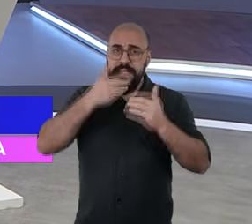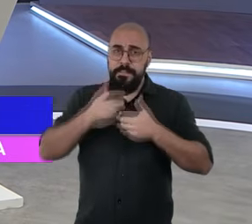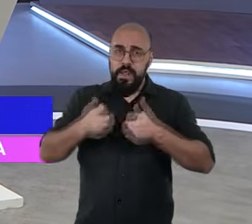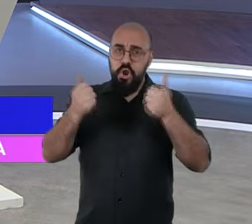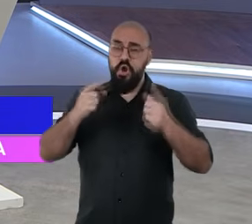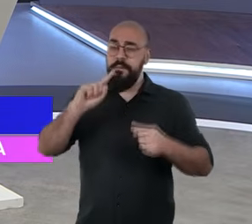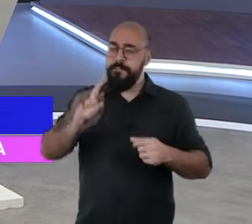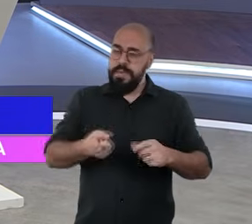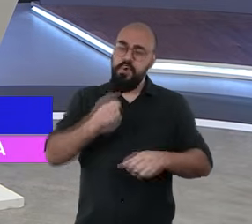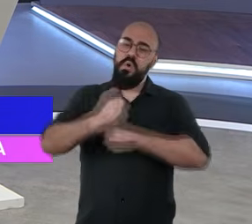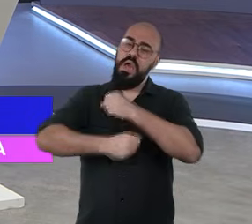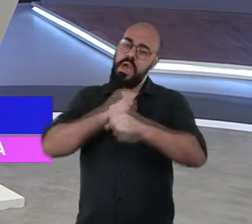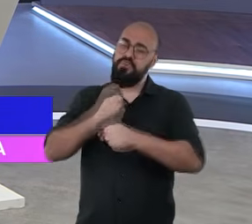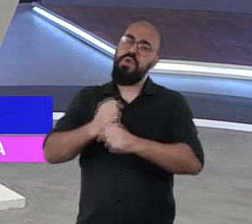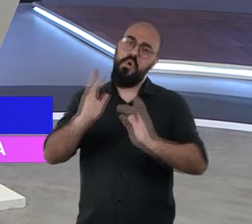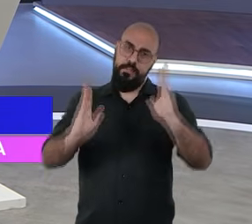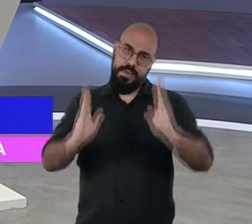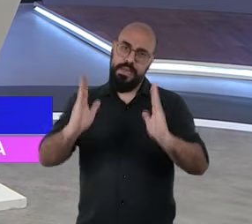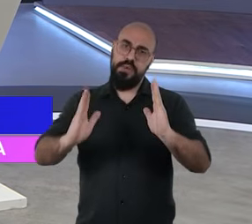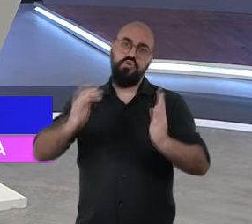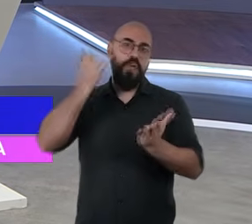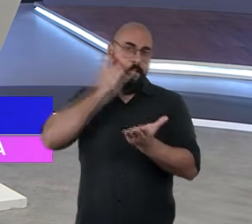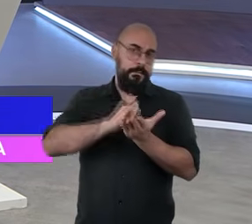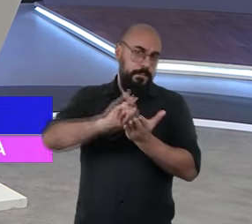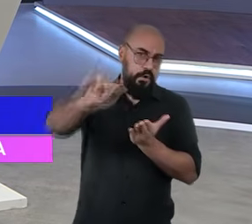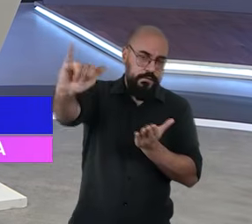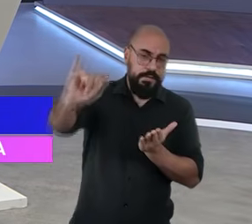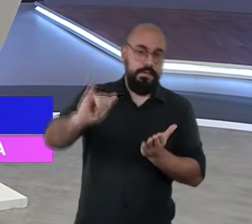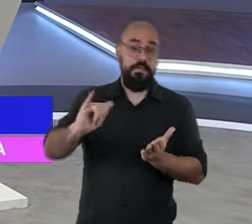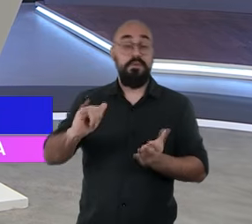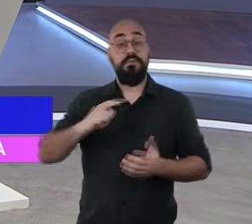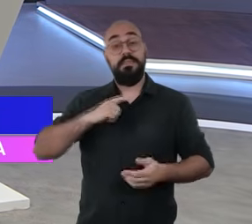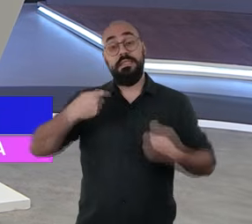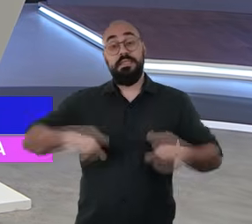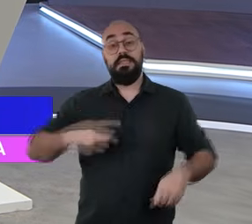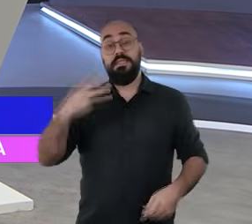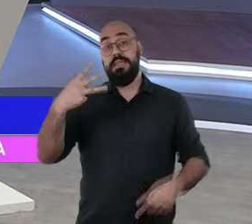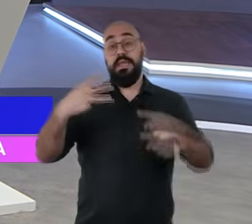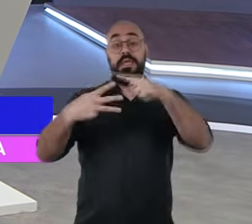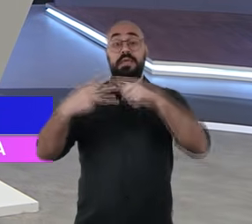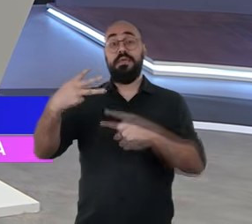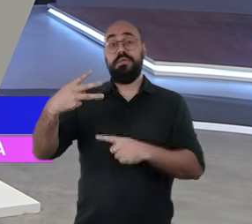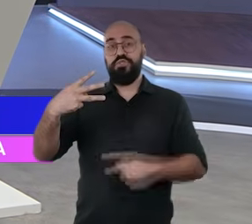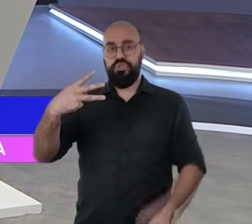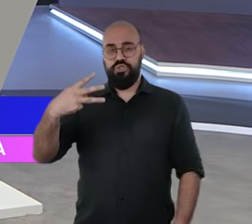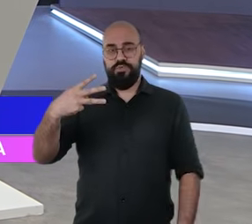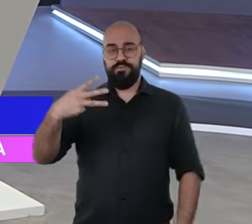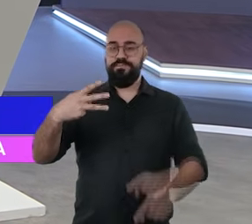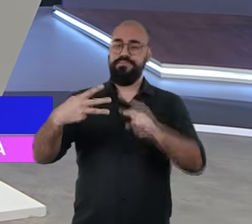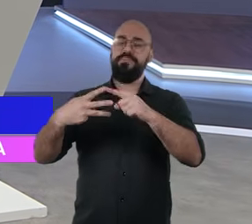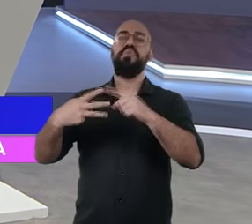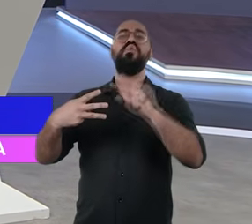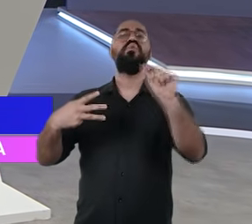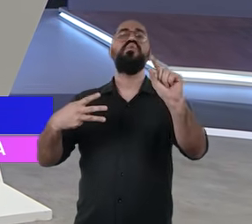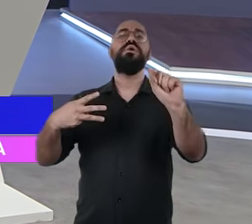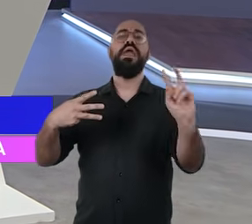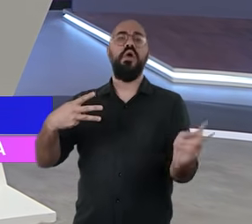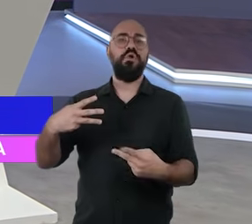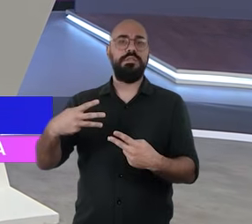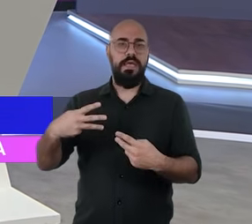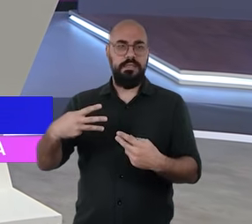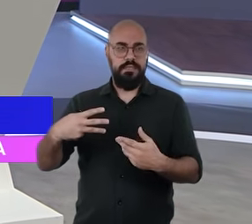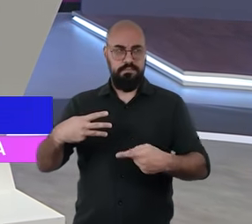período profético, nós precisamos tratar sobre 3 perguntas. Primeira pergunta: o que acontece no começo do